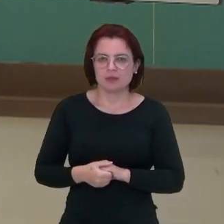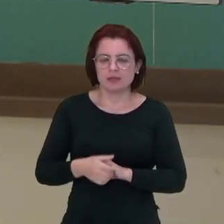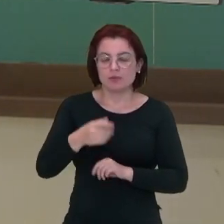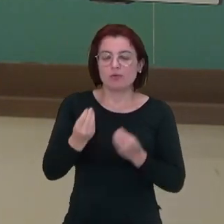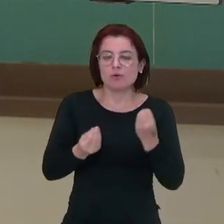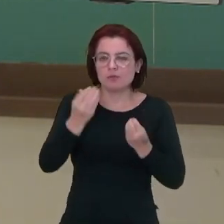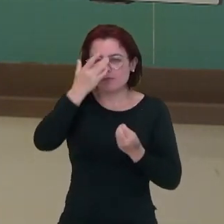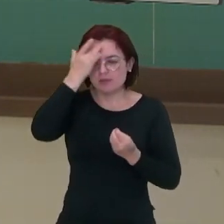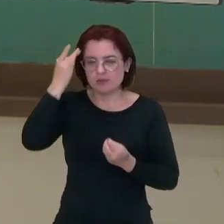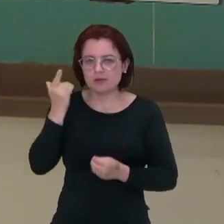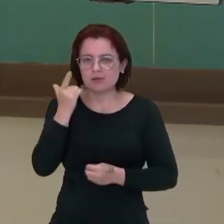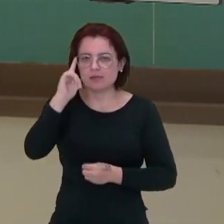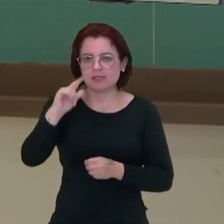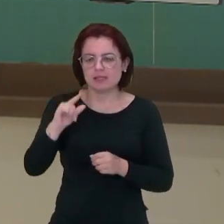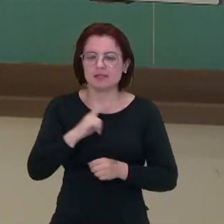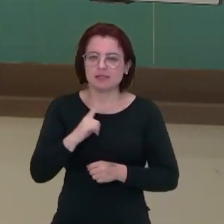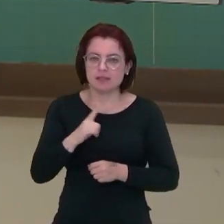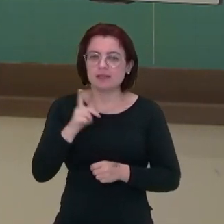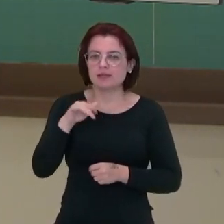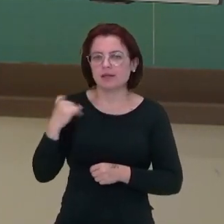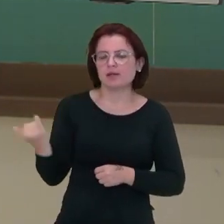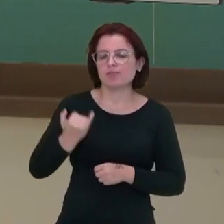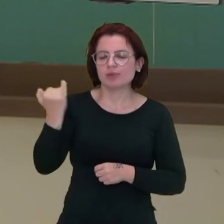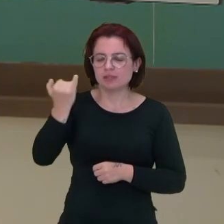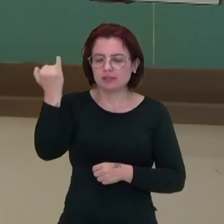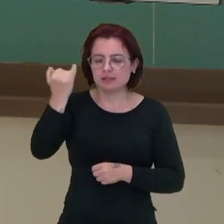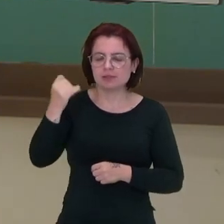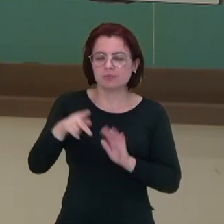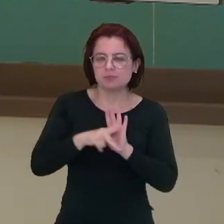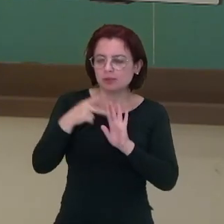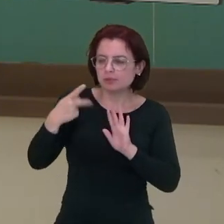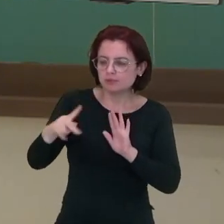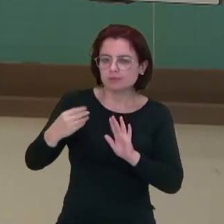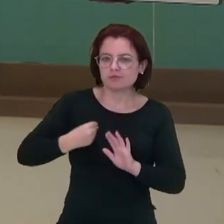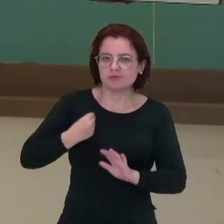pode ter e que é bastante importante para ela